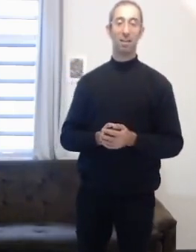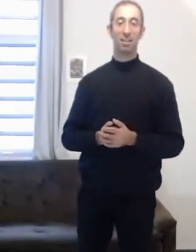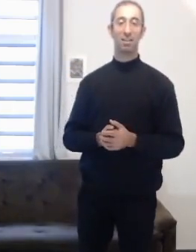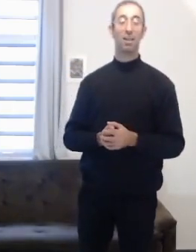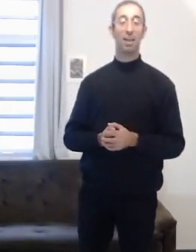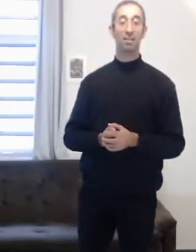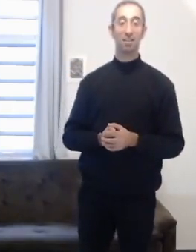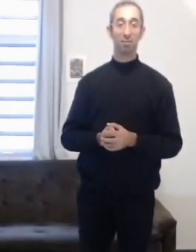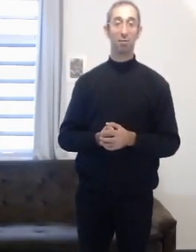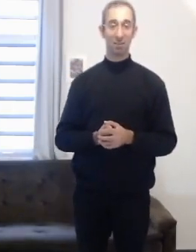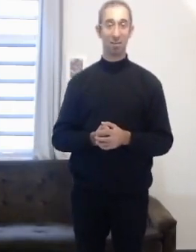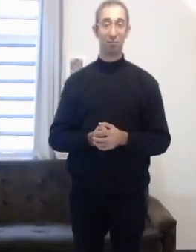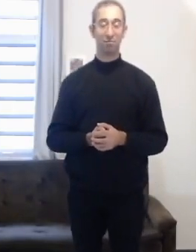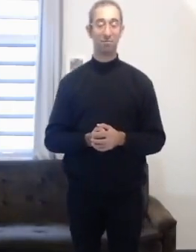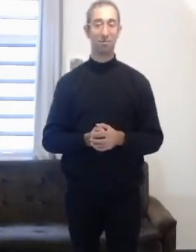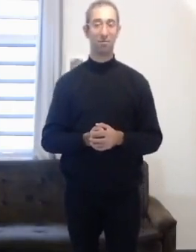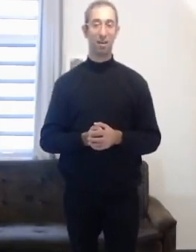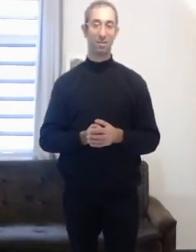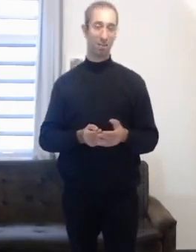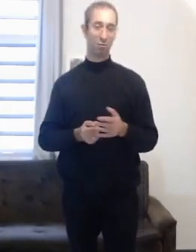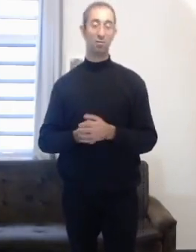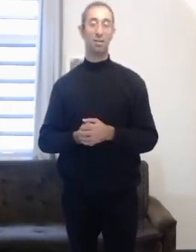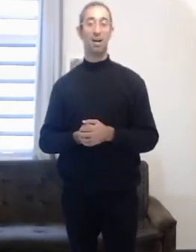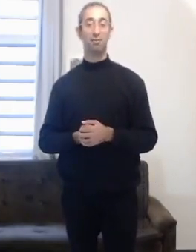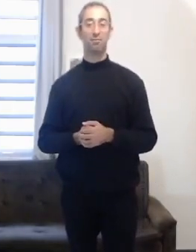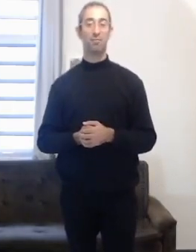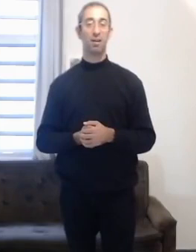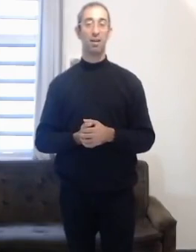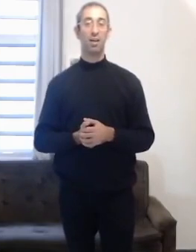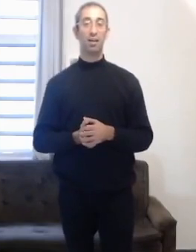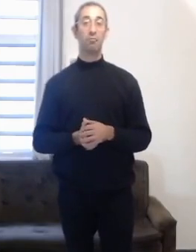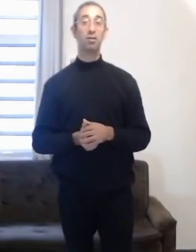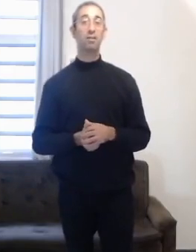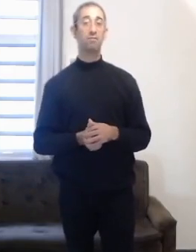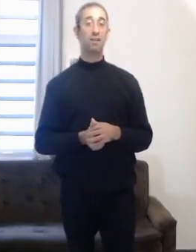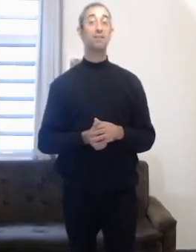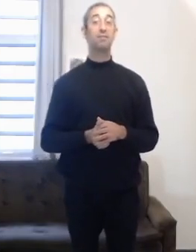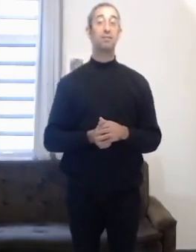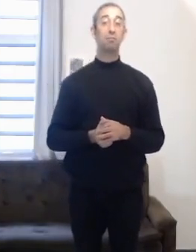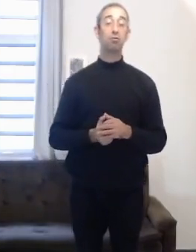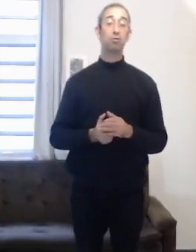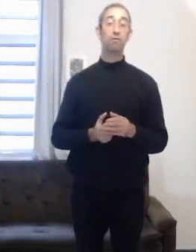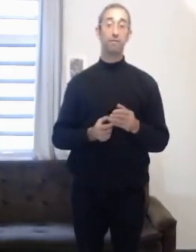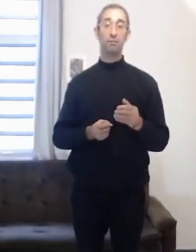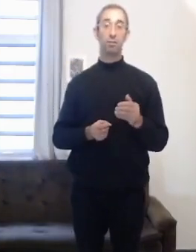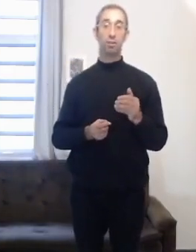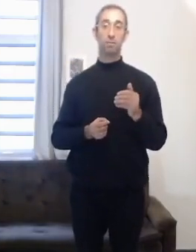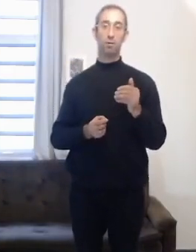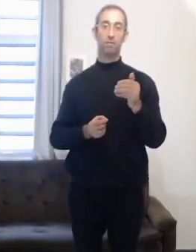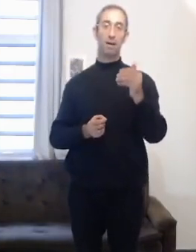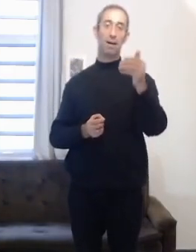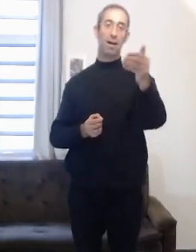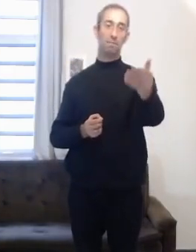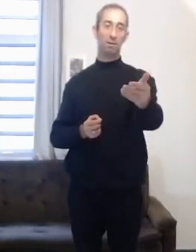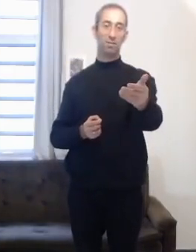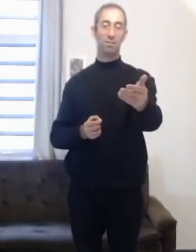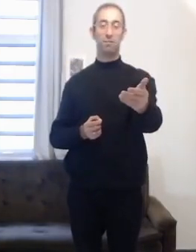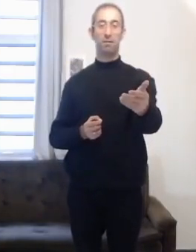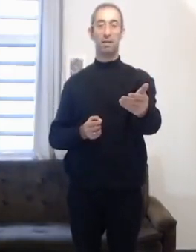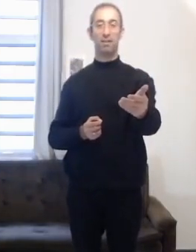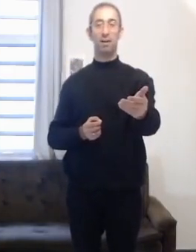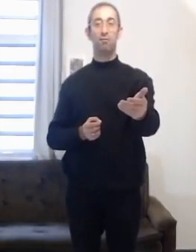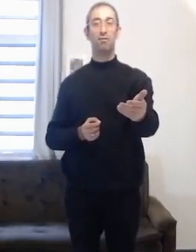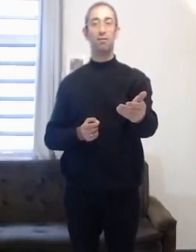relação direta entre renda e educação, né? Seria o contrário. E muitas vezes é muito difícil a gente provar a